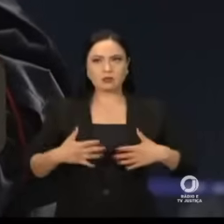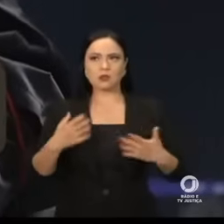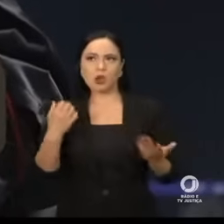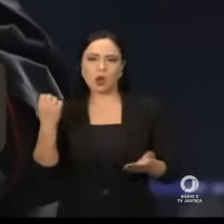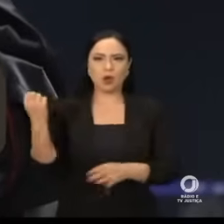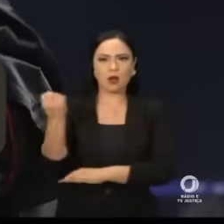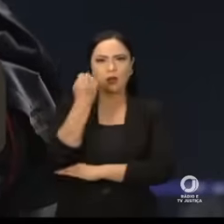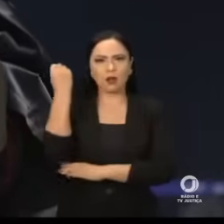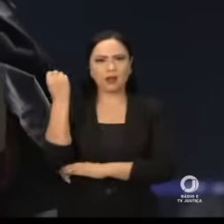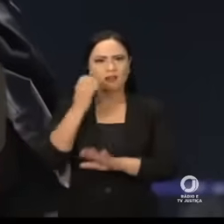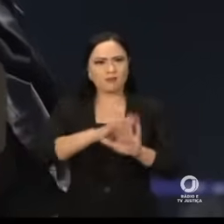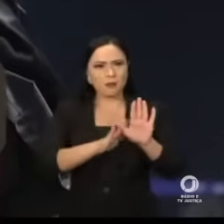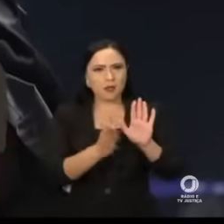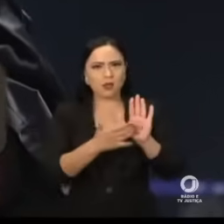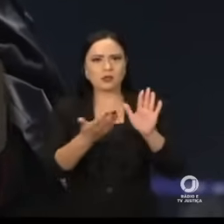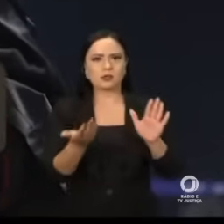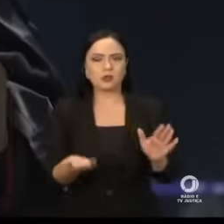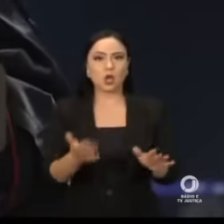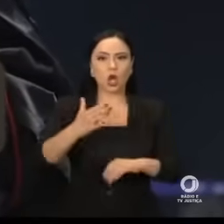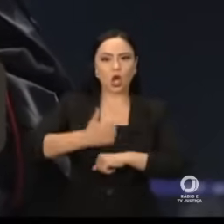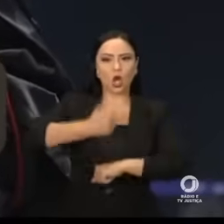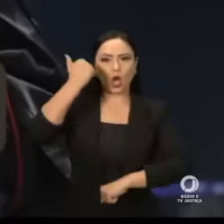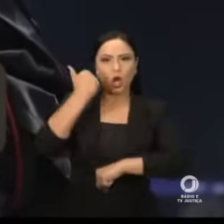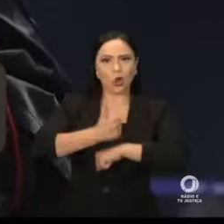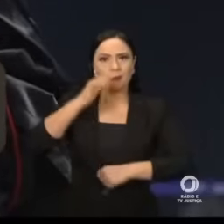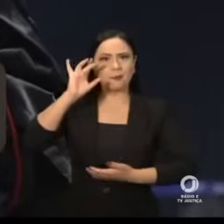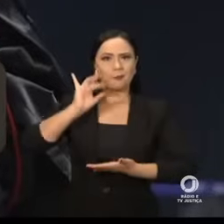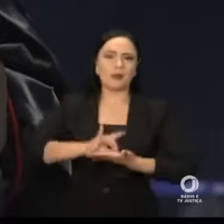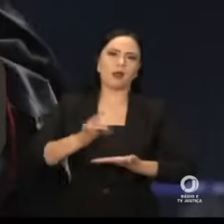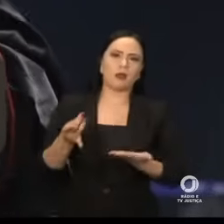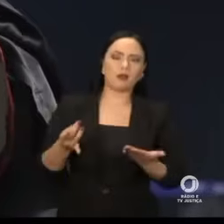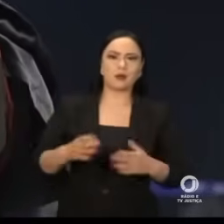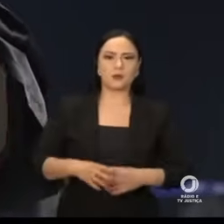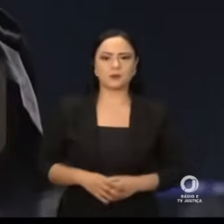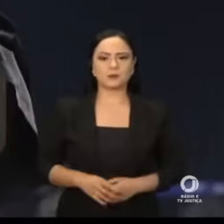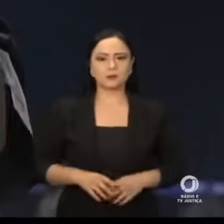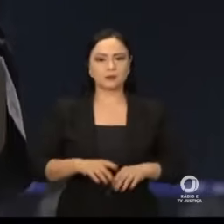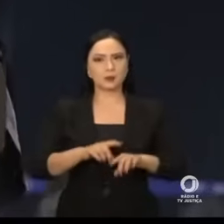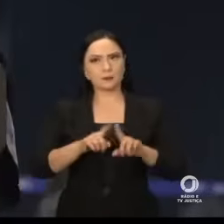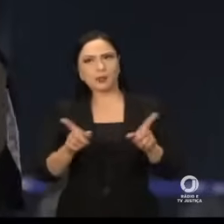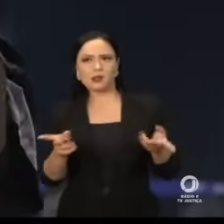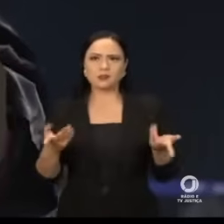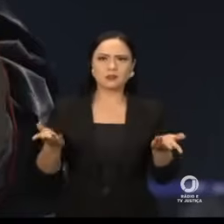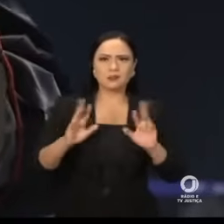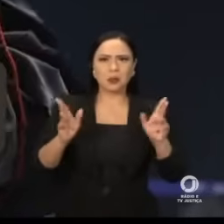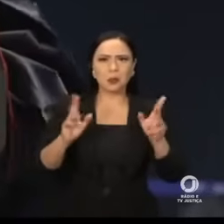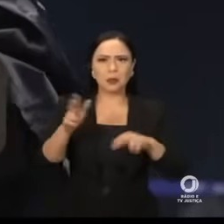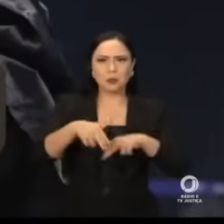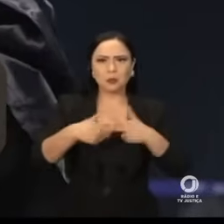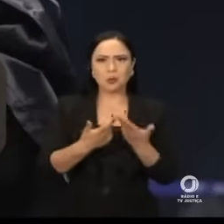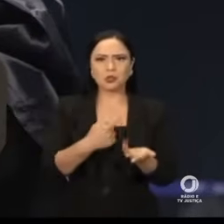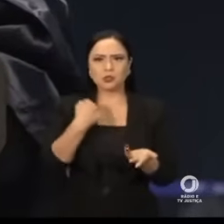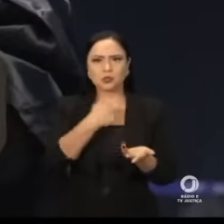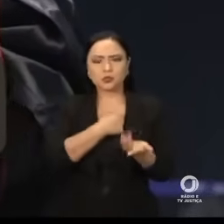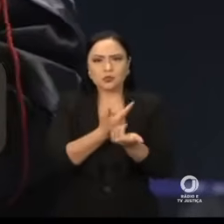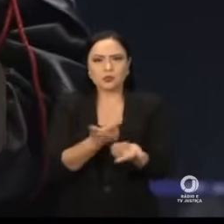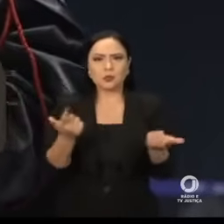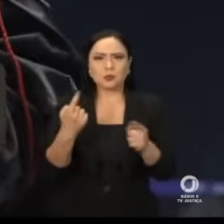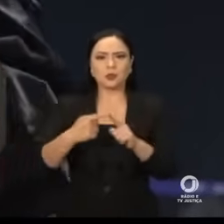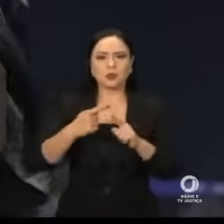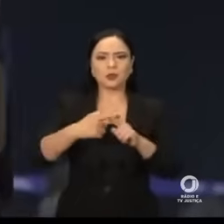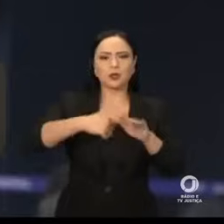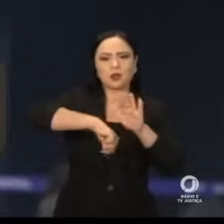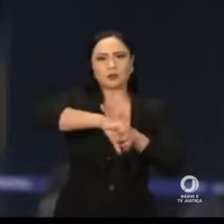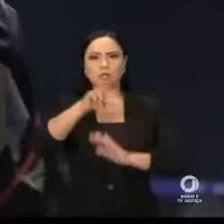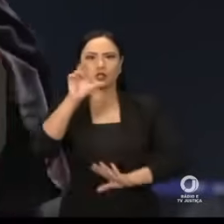ameaça física, o golpe estará consumado. Mas não é por isso que nós não temos, porque qualquer delito no direito penal